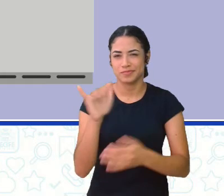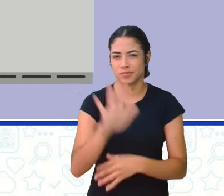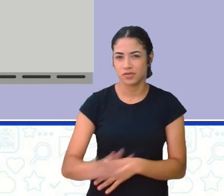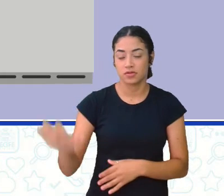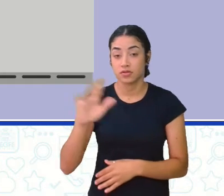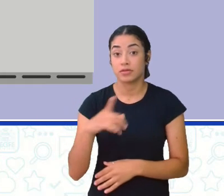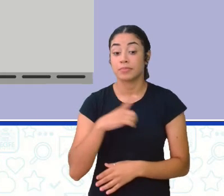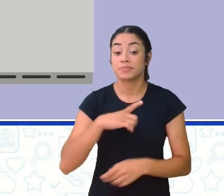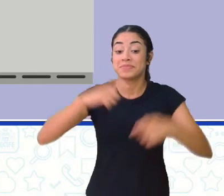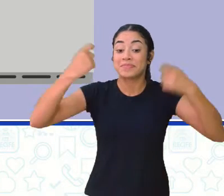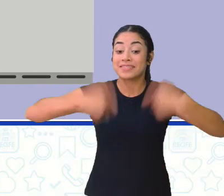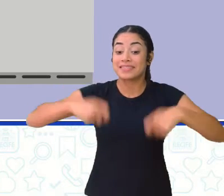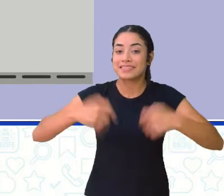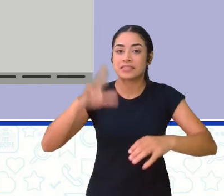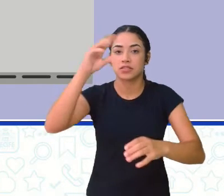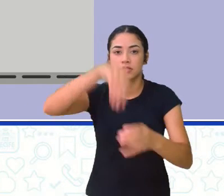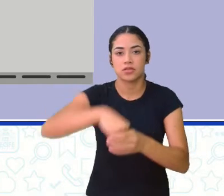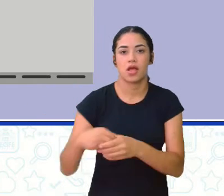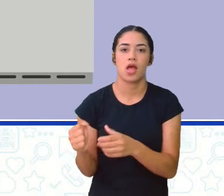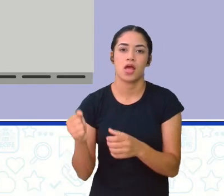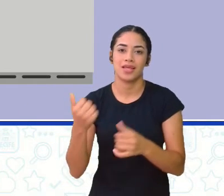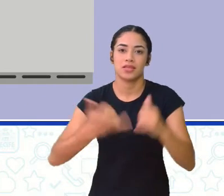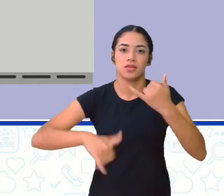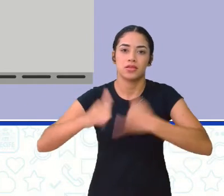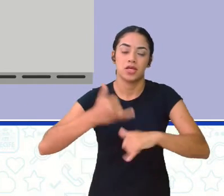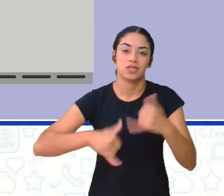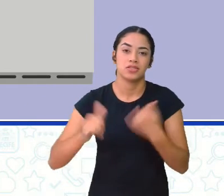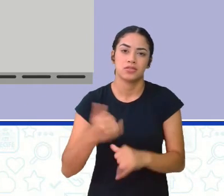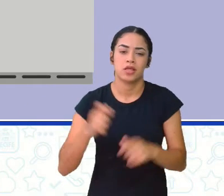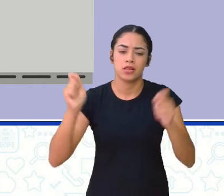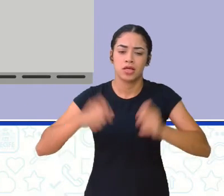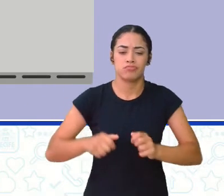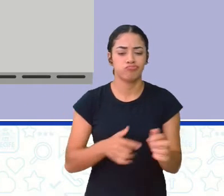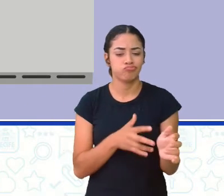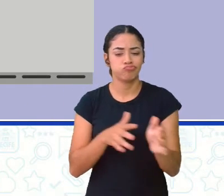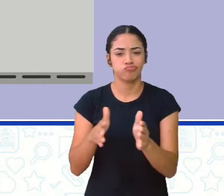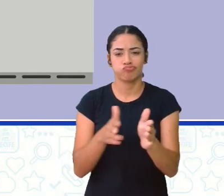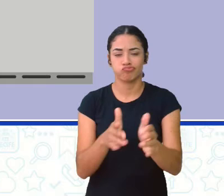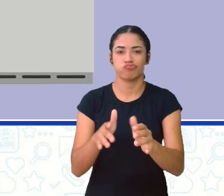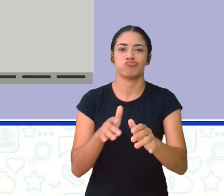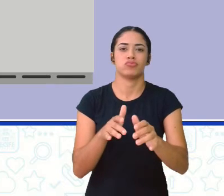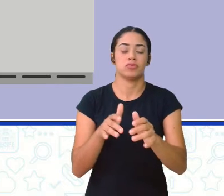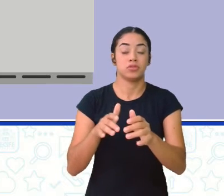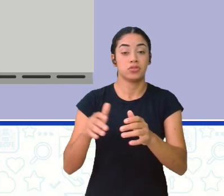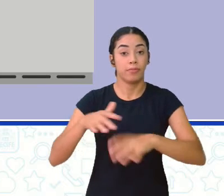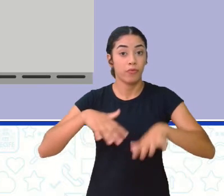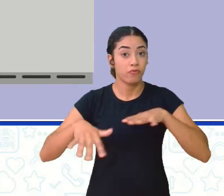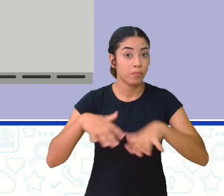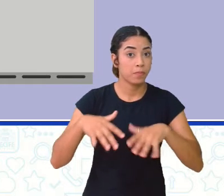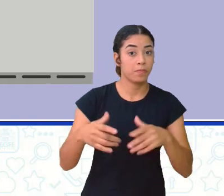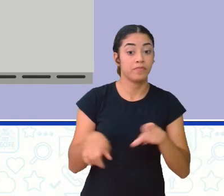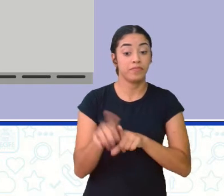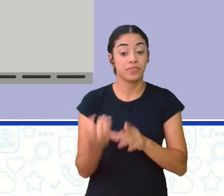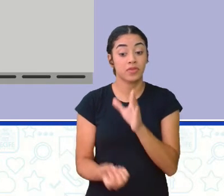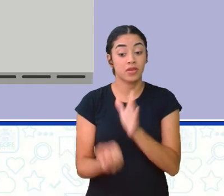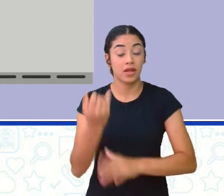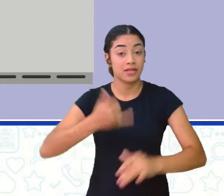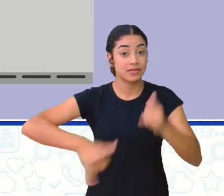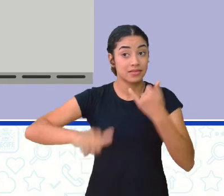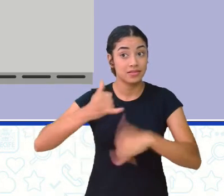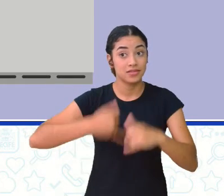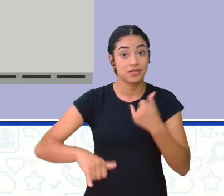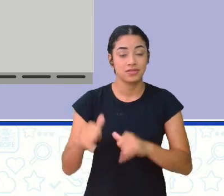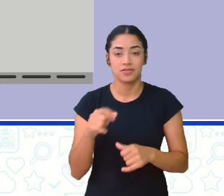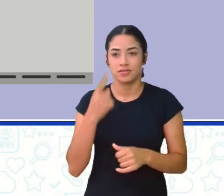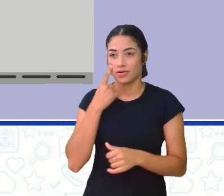condutores elétricos para que a carga elétrica ela possa fluir, né? Possa gerar energia e esses objetos